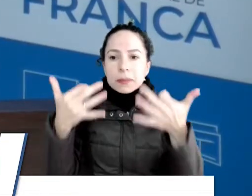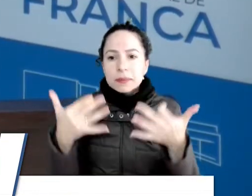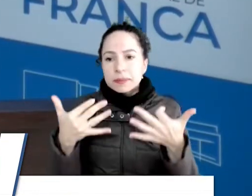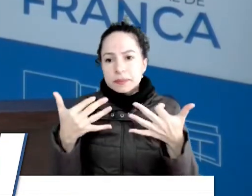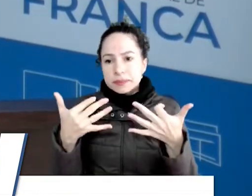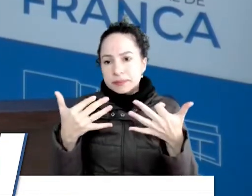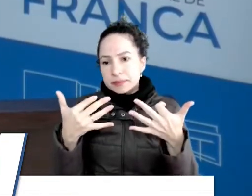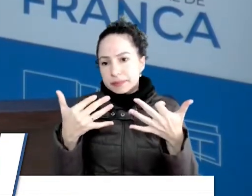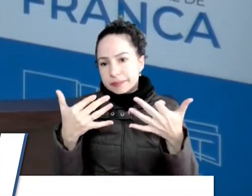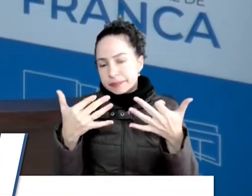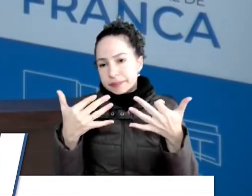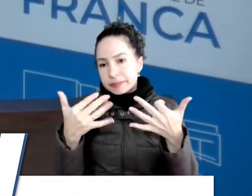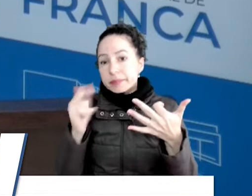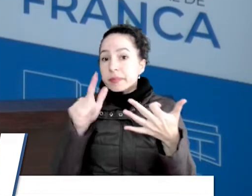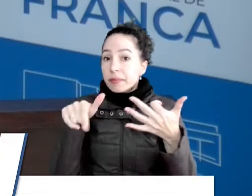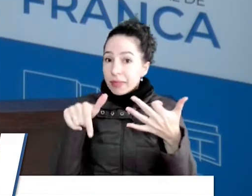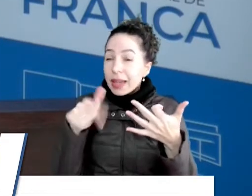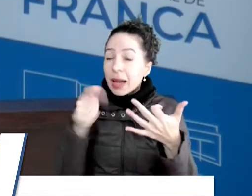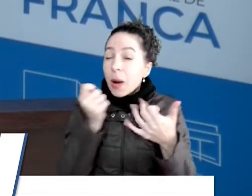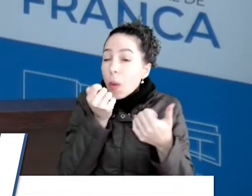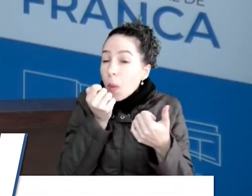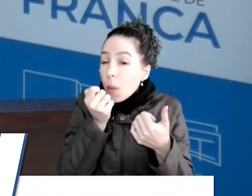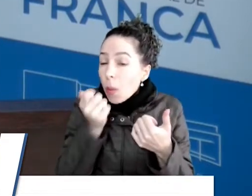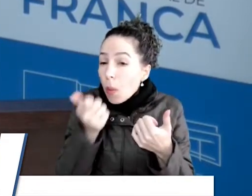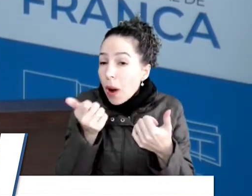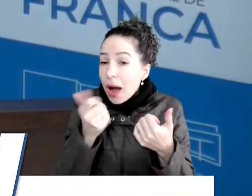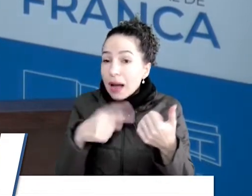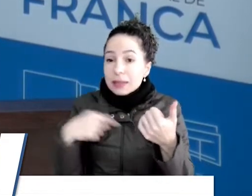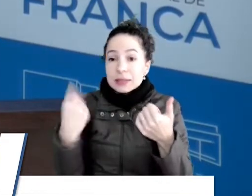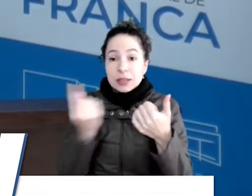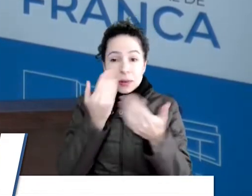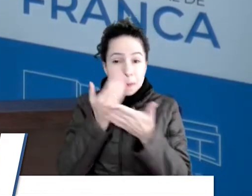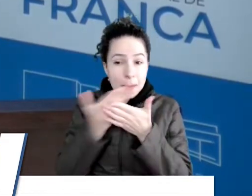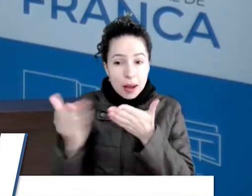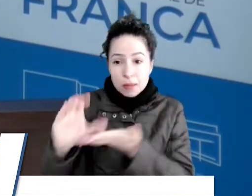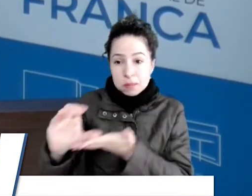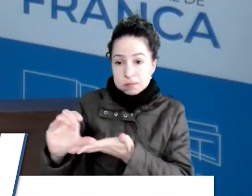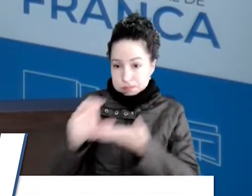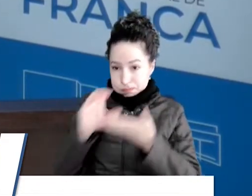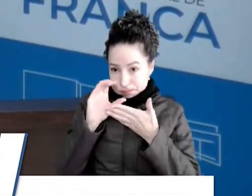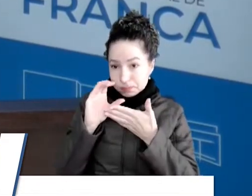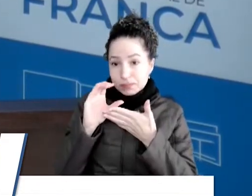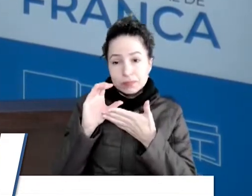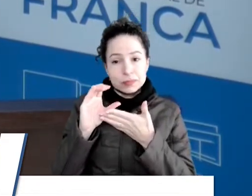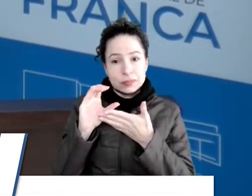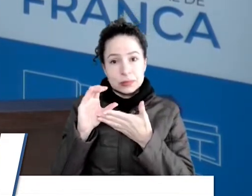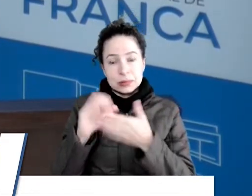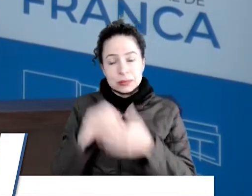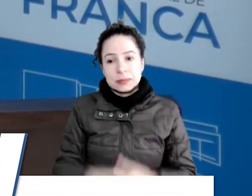isso quase que nós perdemos o recurso